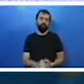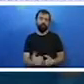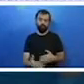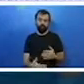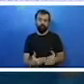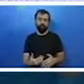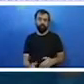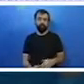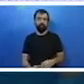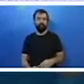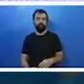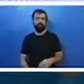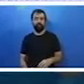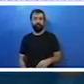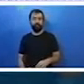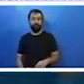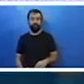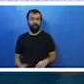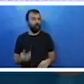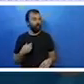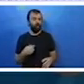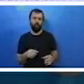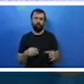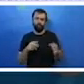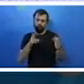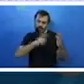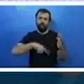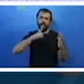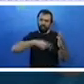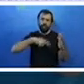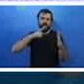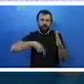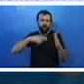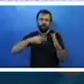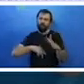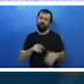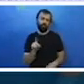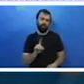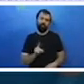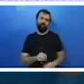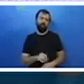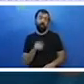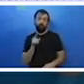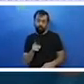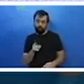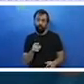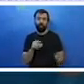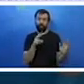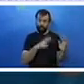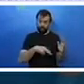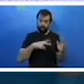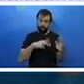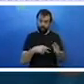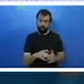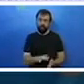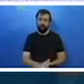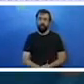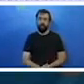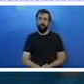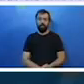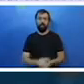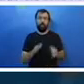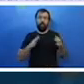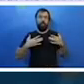Seguindo, pessoal, eu não vou ficar me prendendo muito à leitura, certo? Vocês têm que fazer essa leitura em casa,